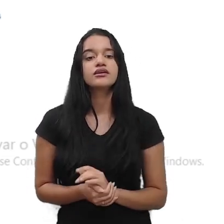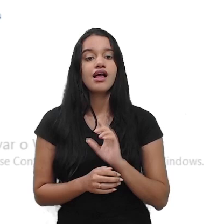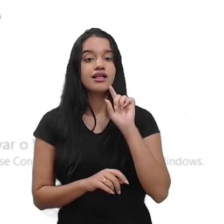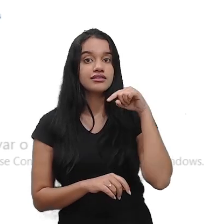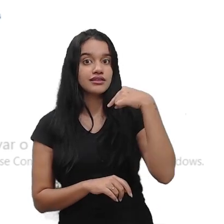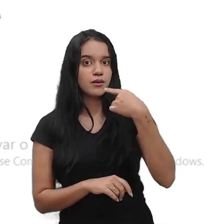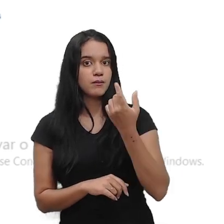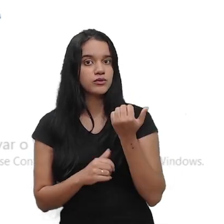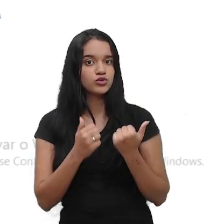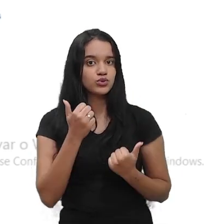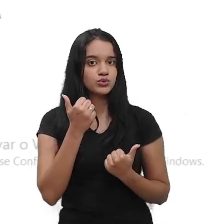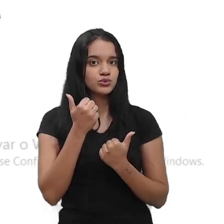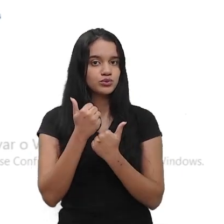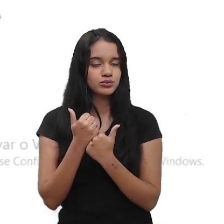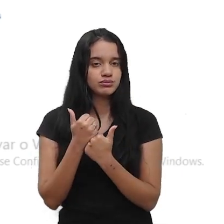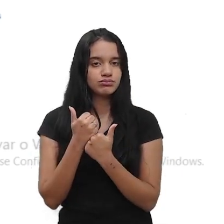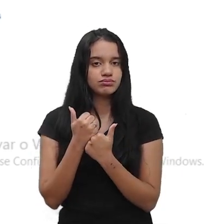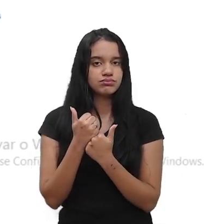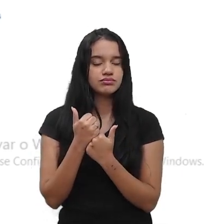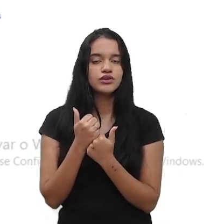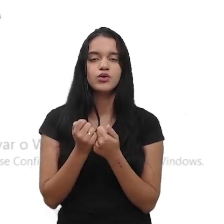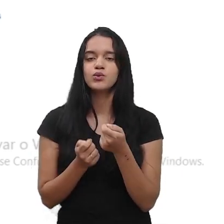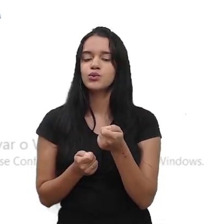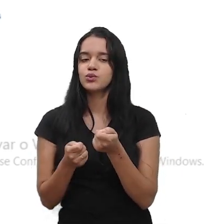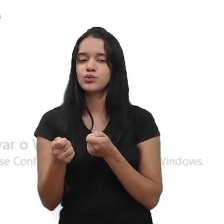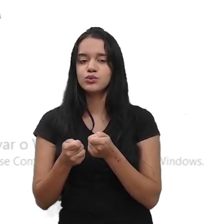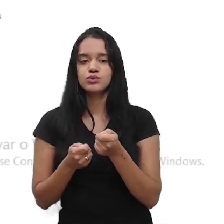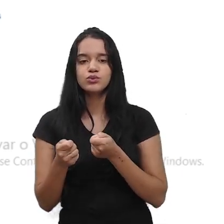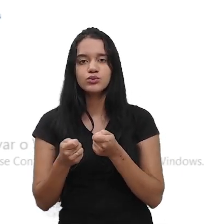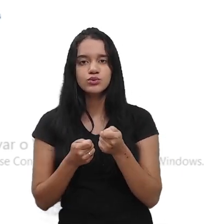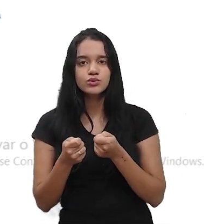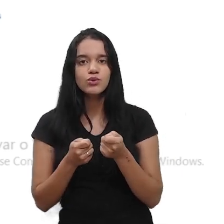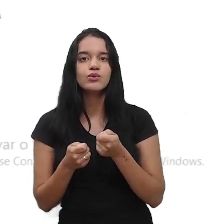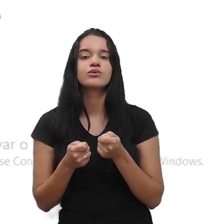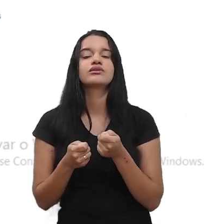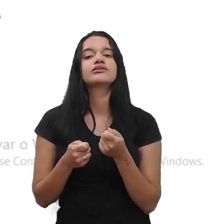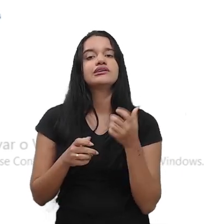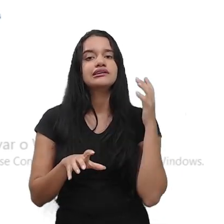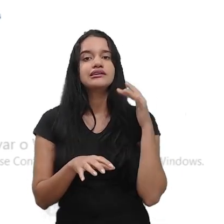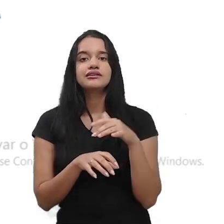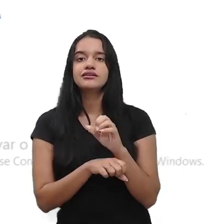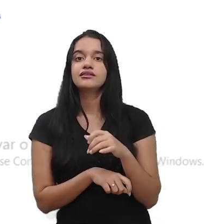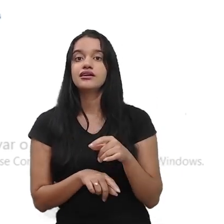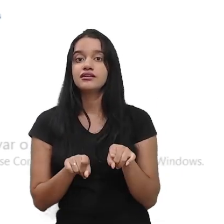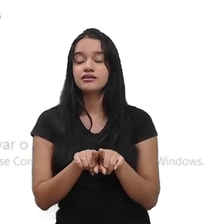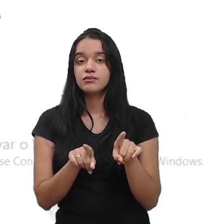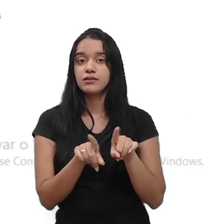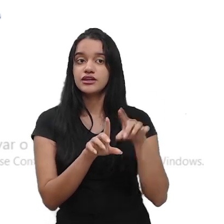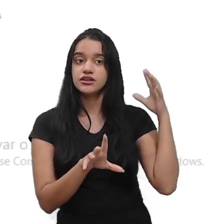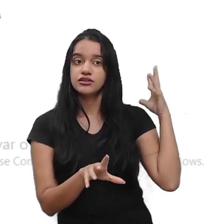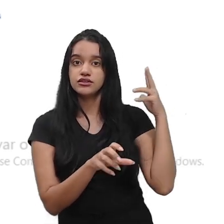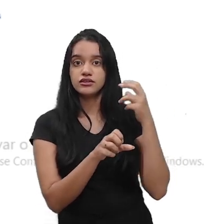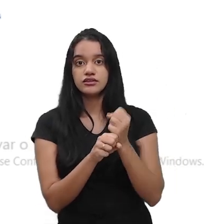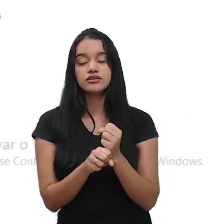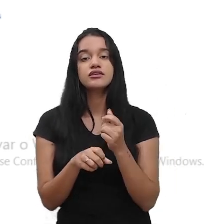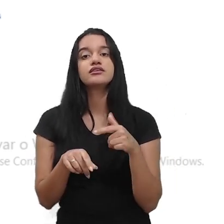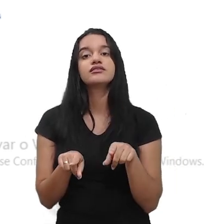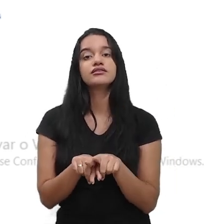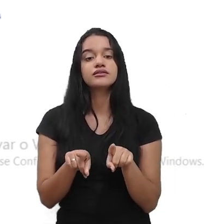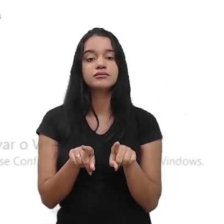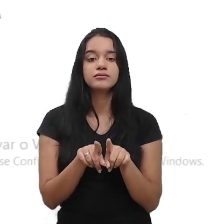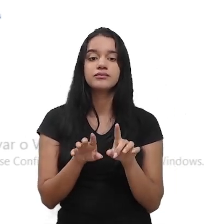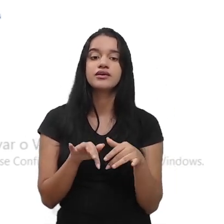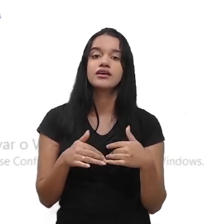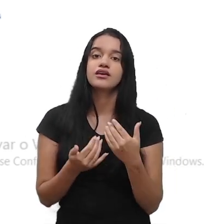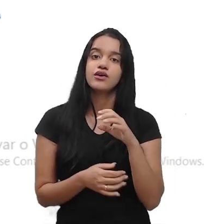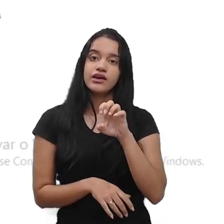Depois vem a substituição, o controle de engenharia, o controle administrativo e, por último, o EPI.